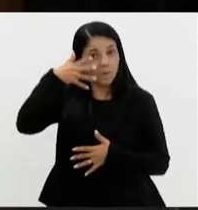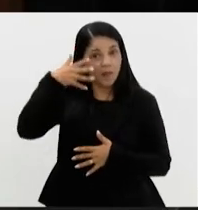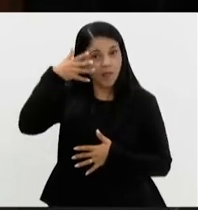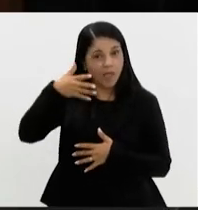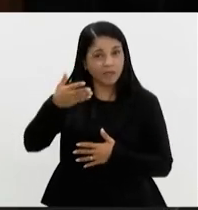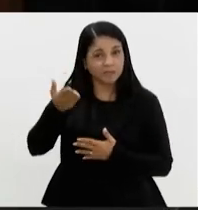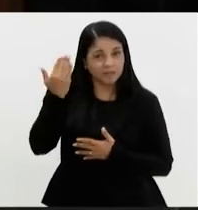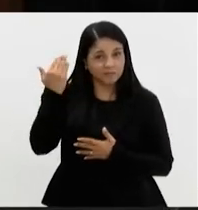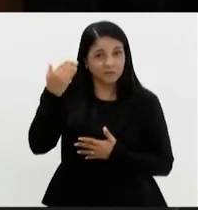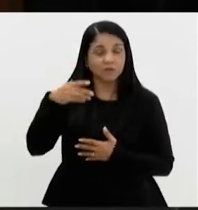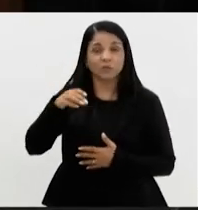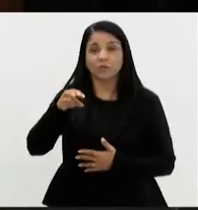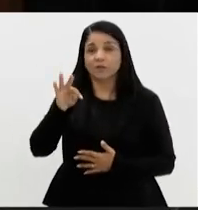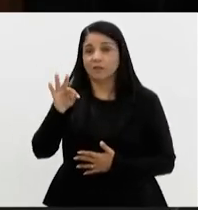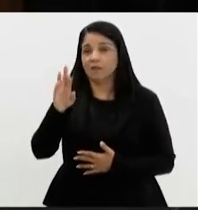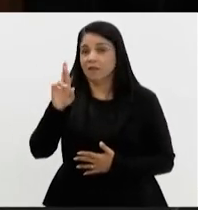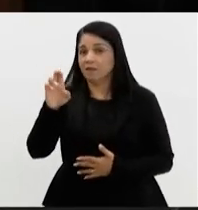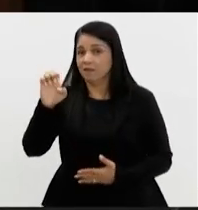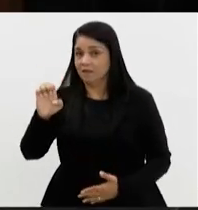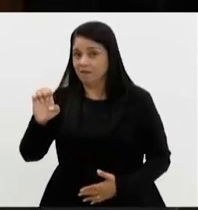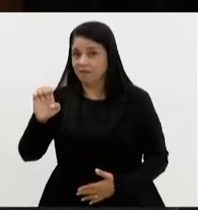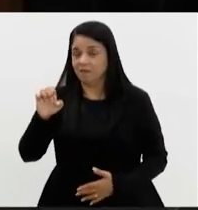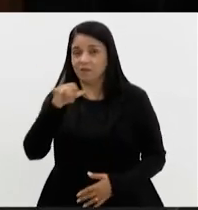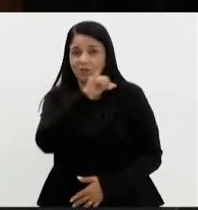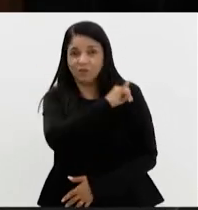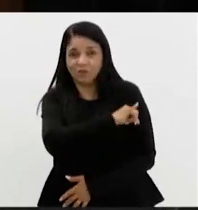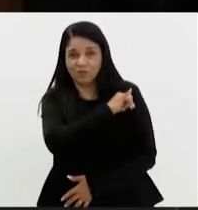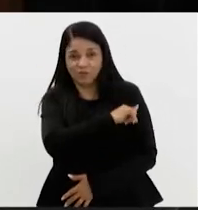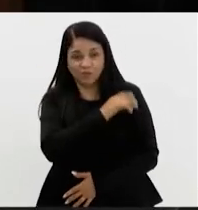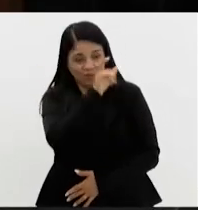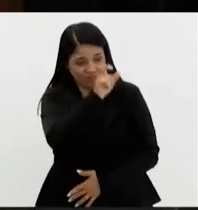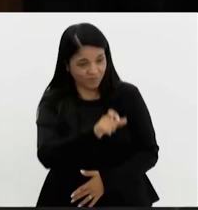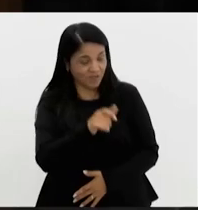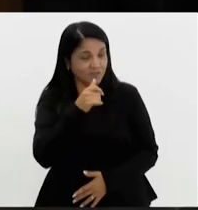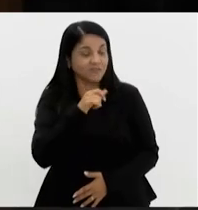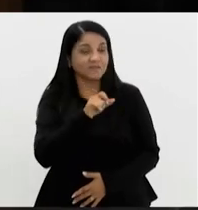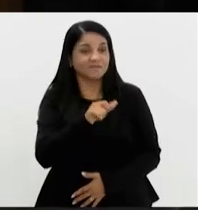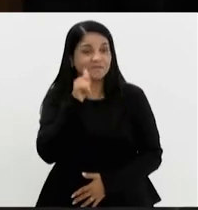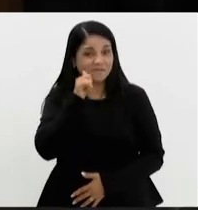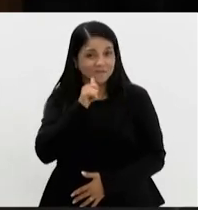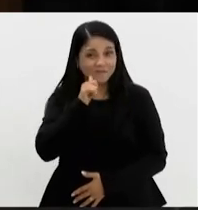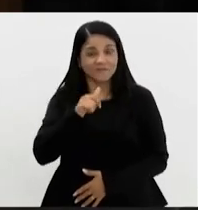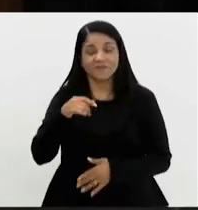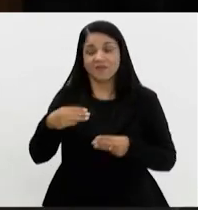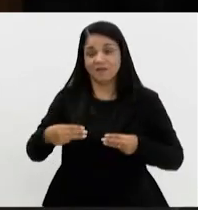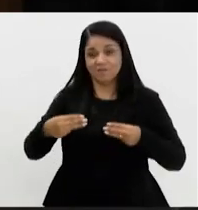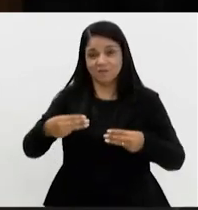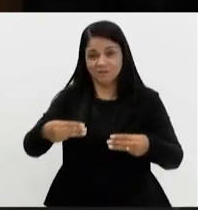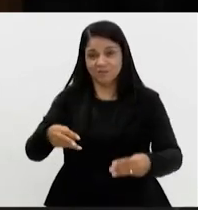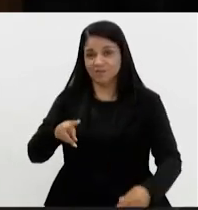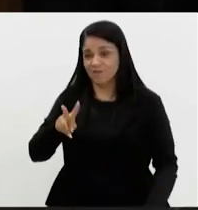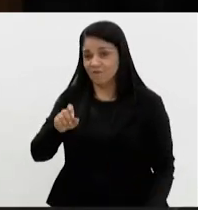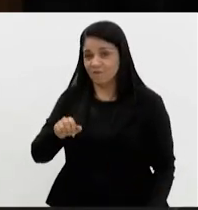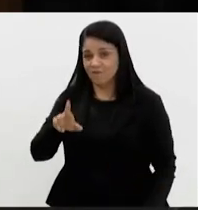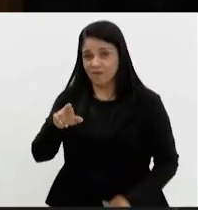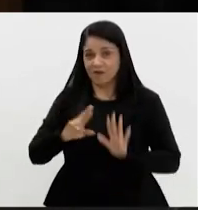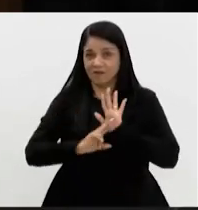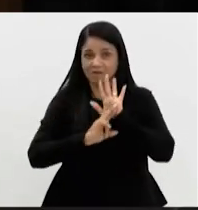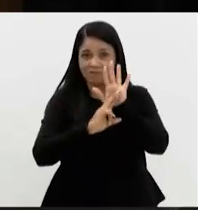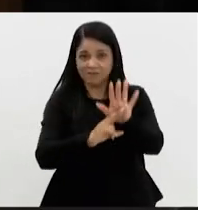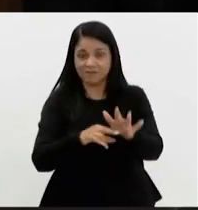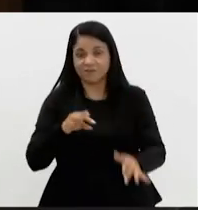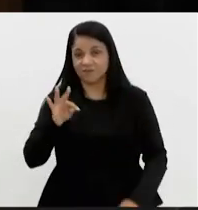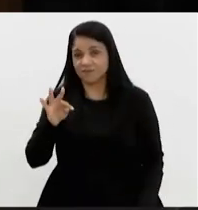TRC do Rio e a senhora e a ministra Vera estarem nos representando como mulheres no